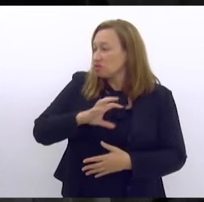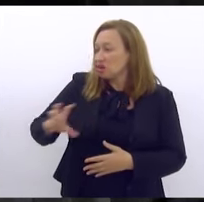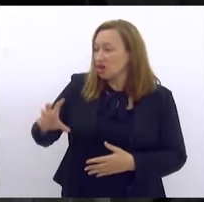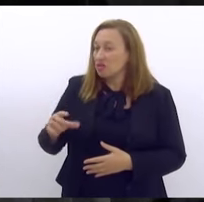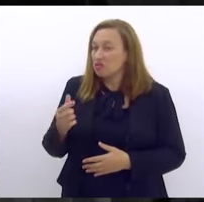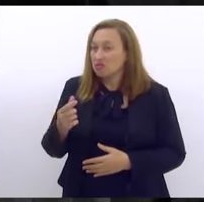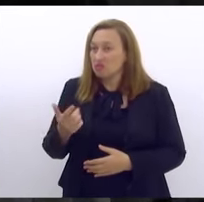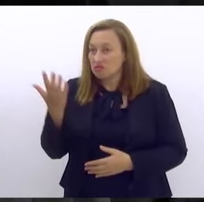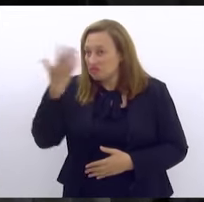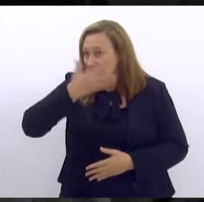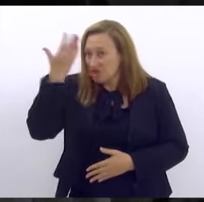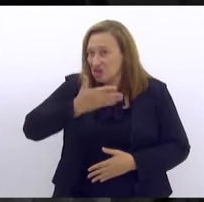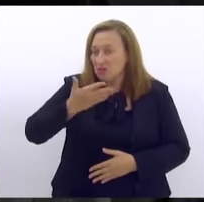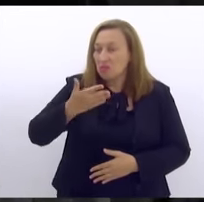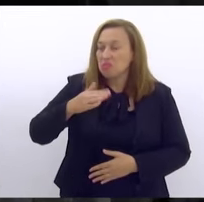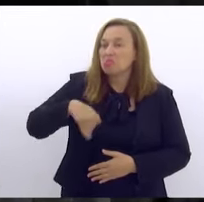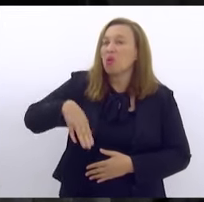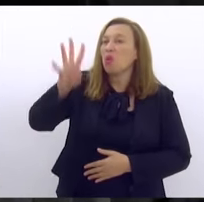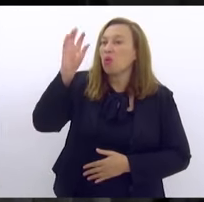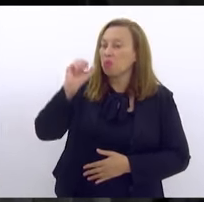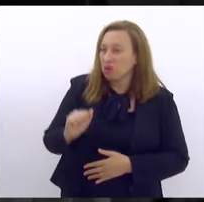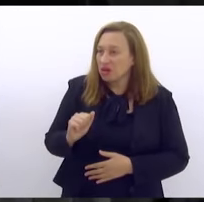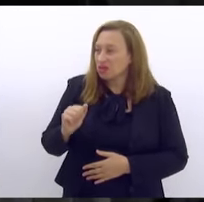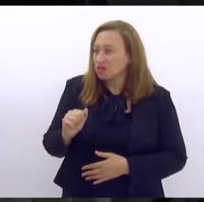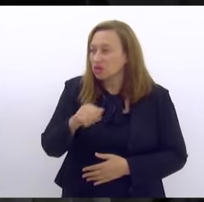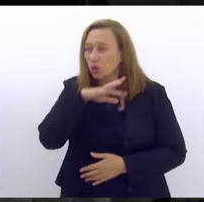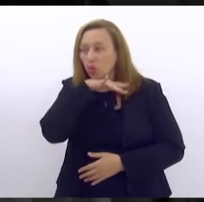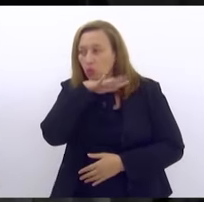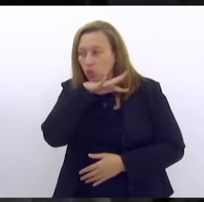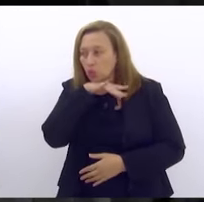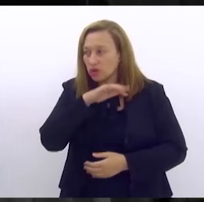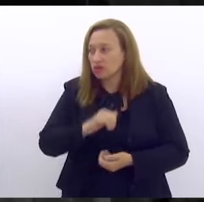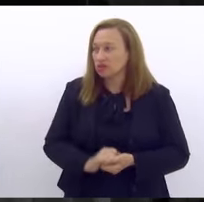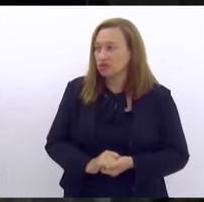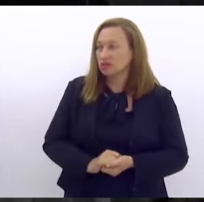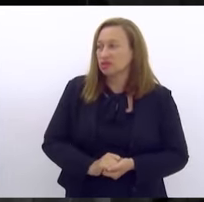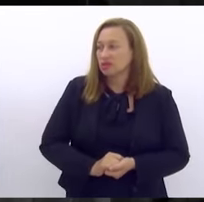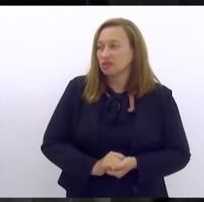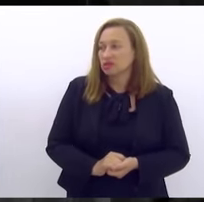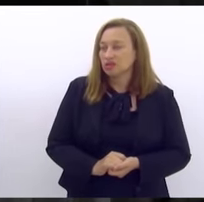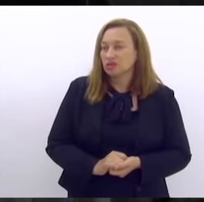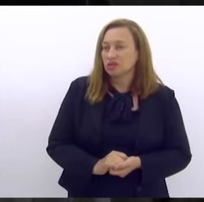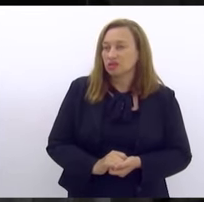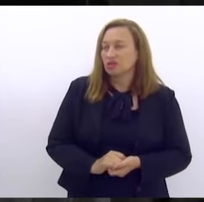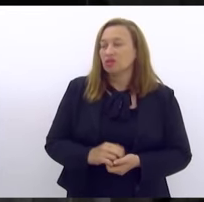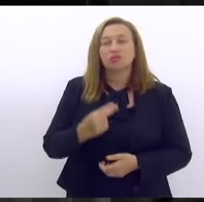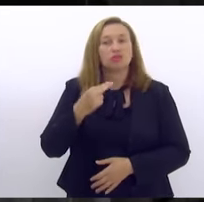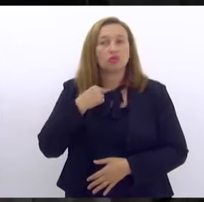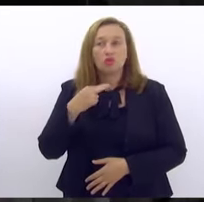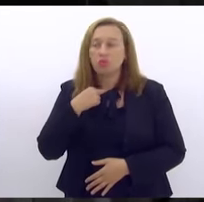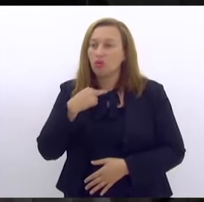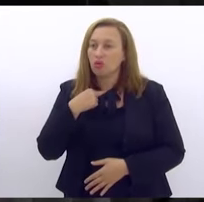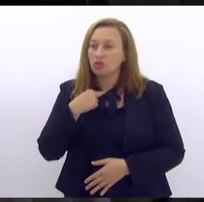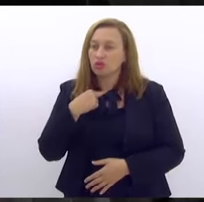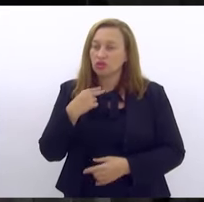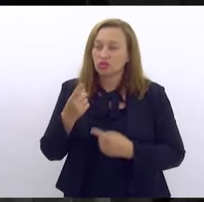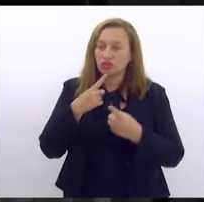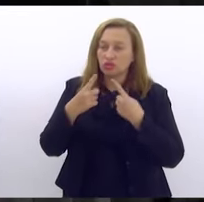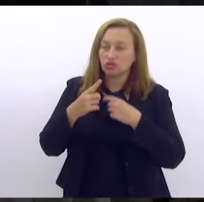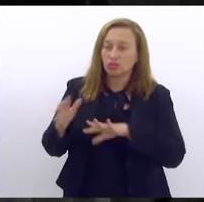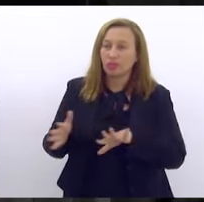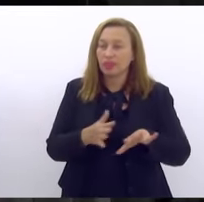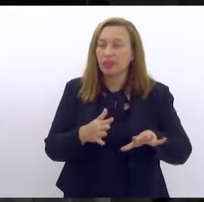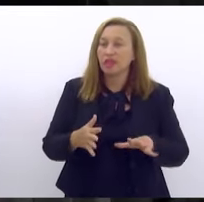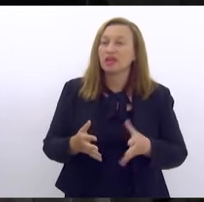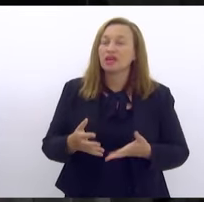de bomba, de extremamente desagradáveis e que a gente não pode deixar repetir. E ressaltar o governador Cláudio Castro, por último, que